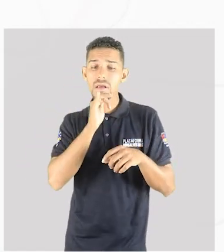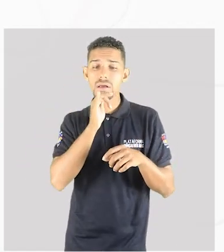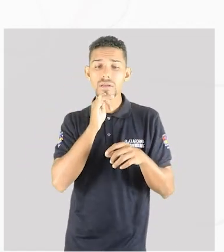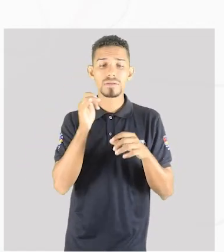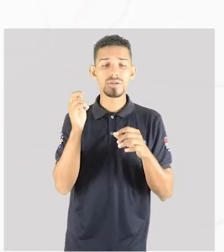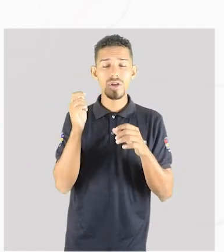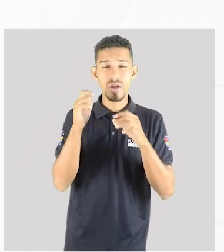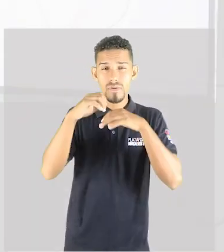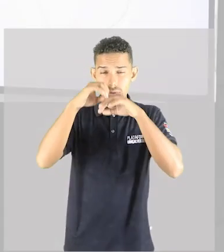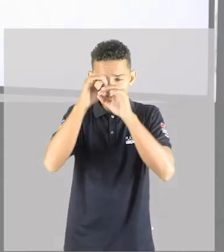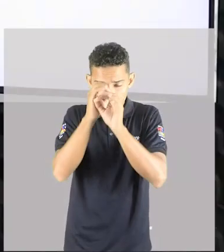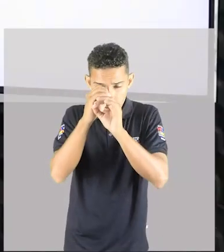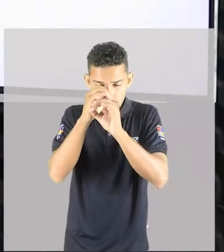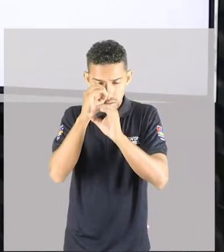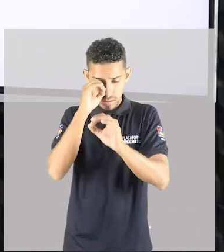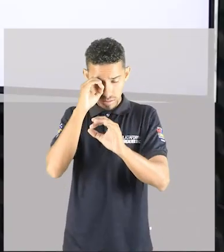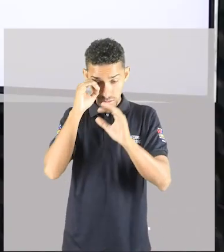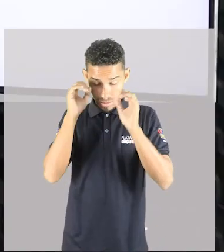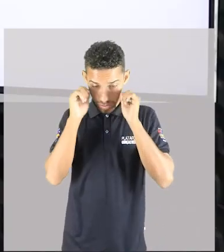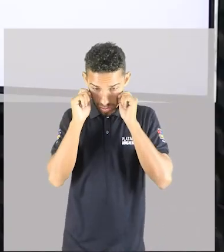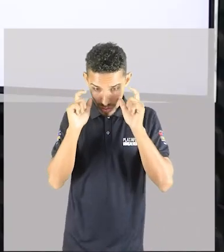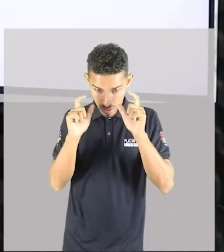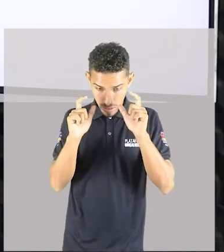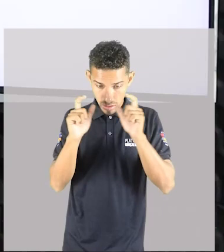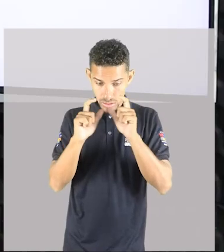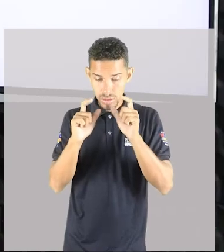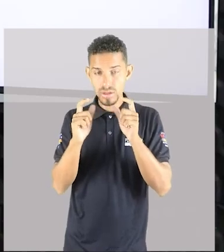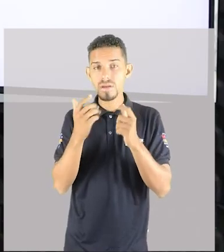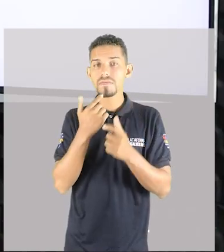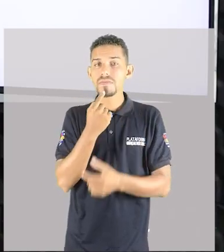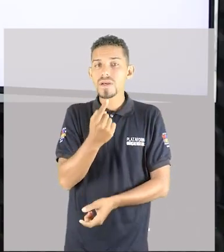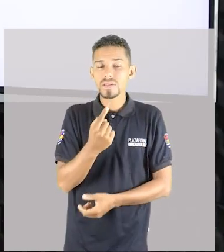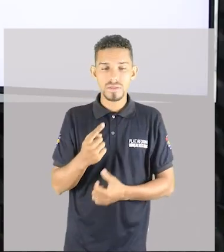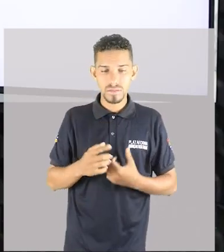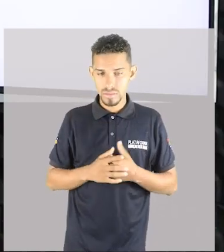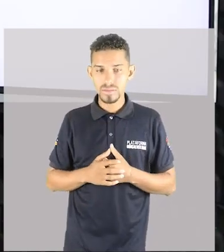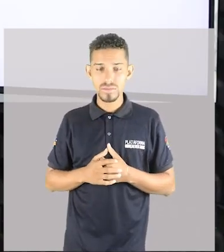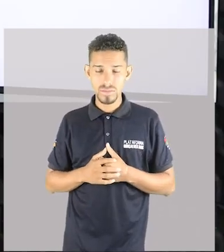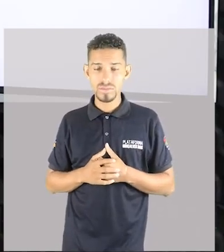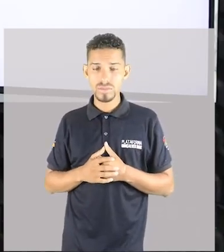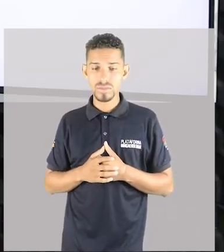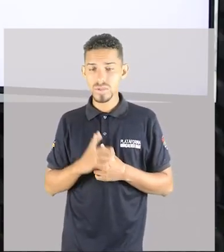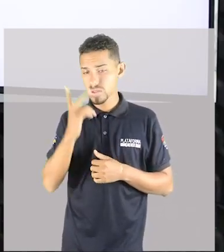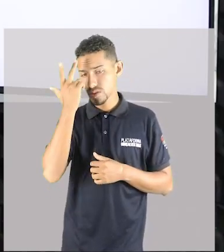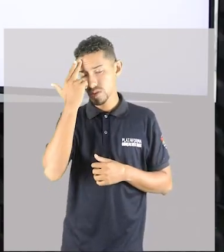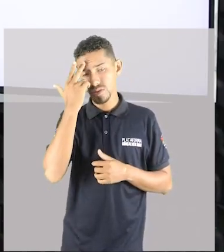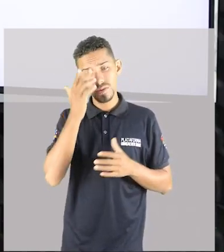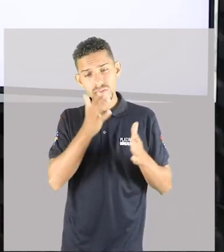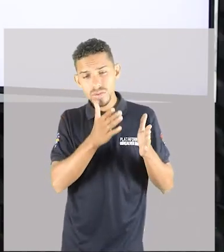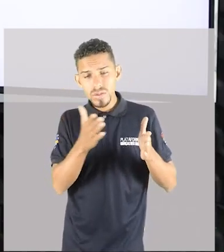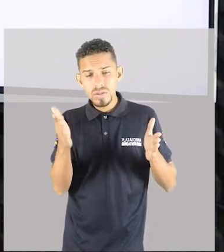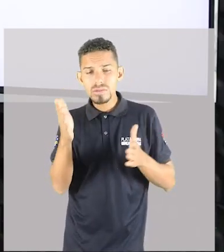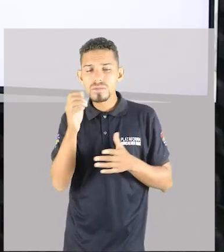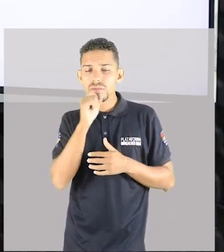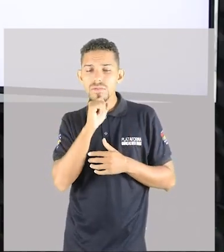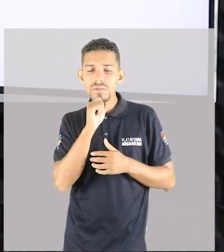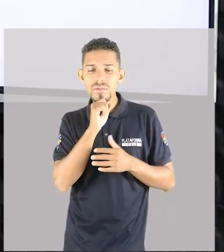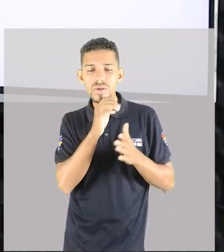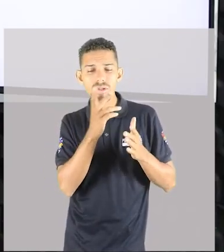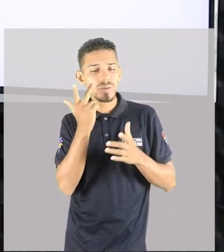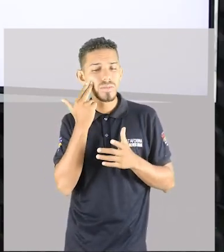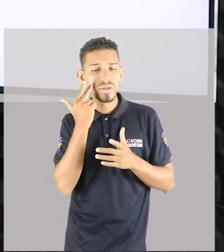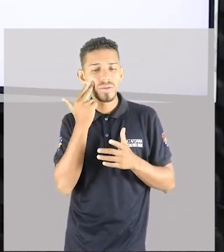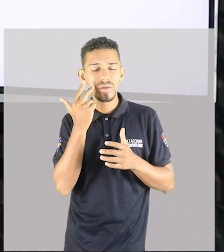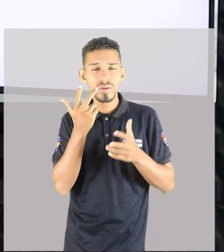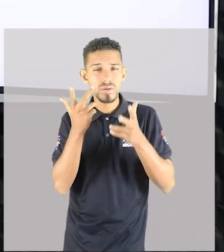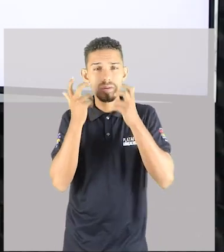que estão próximos. É uma condição extremamente comum e acompanha o processo natural de envelhecimento, que começa a